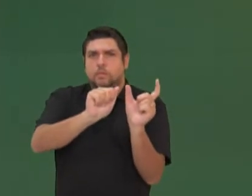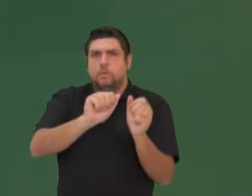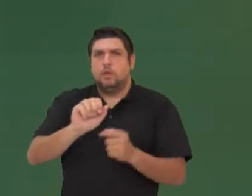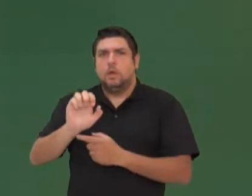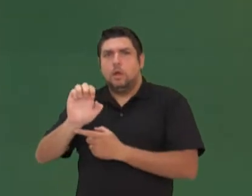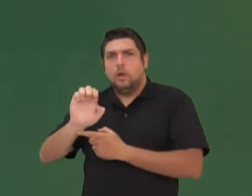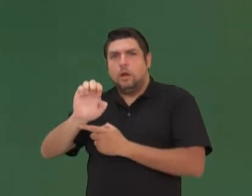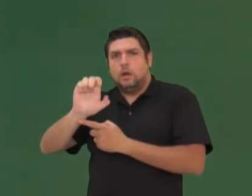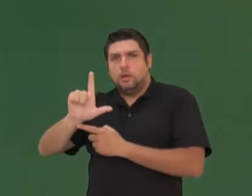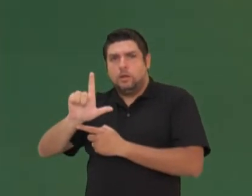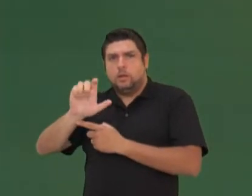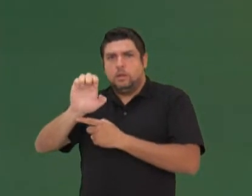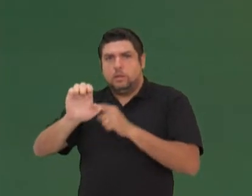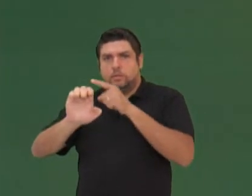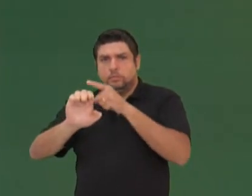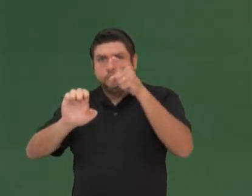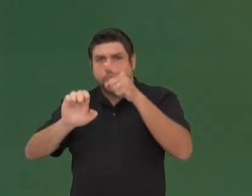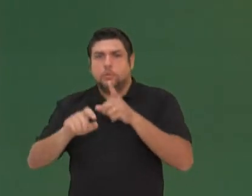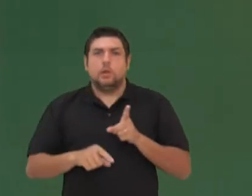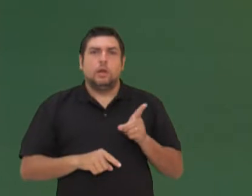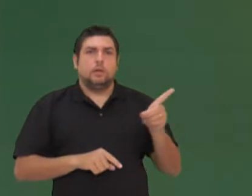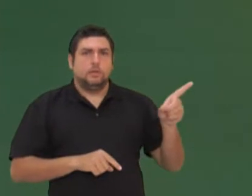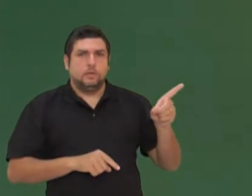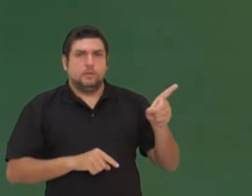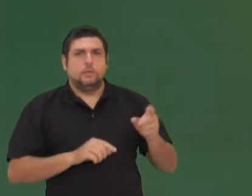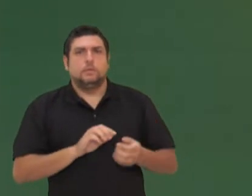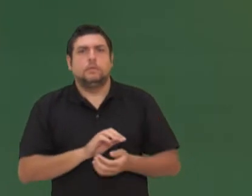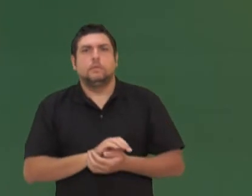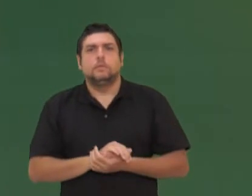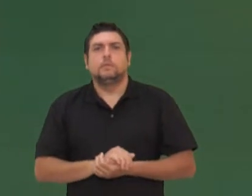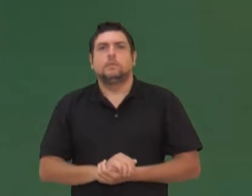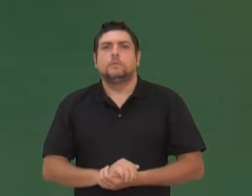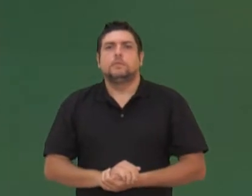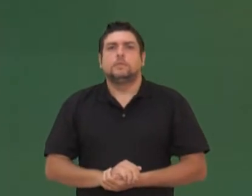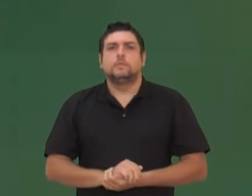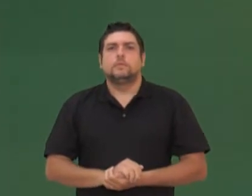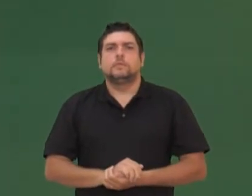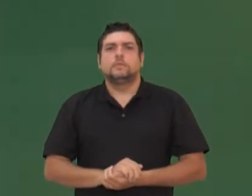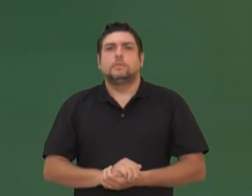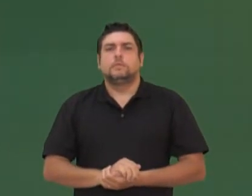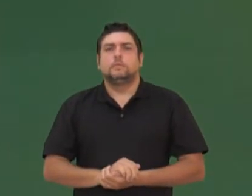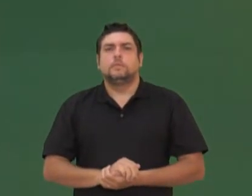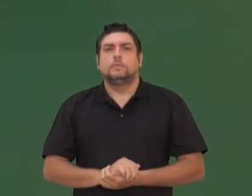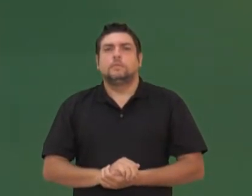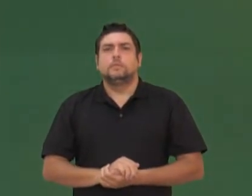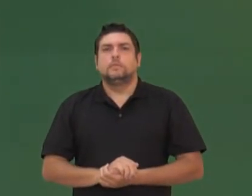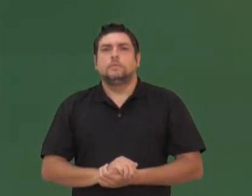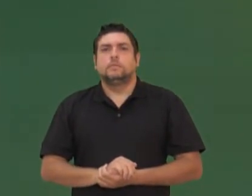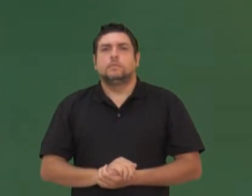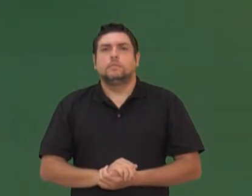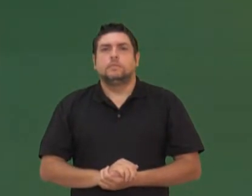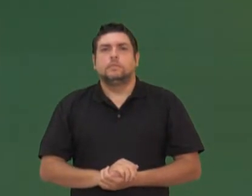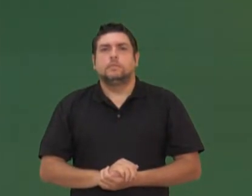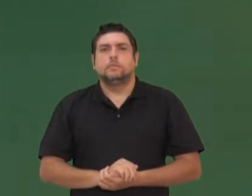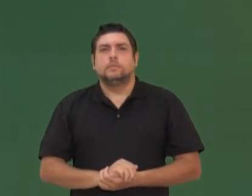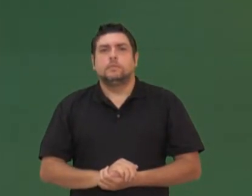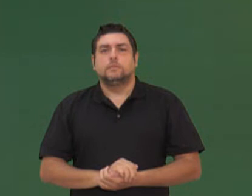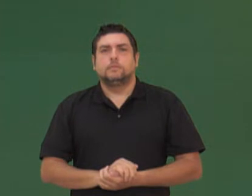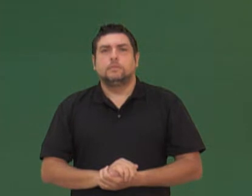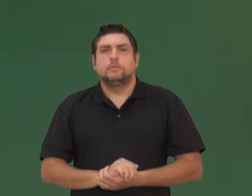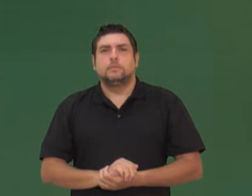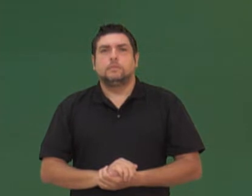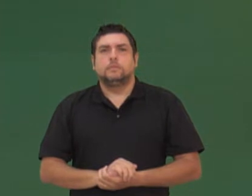O professor. Com a acentuação, deveríamos acentuá-la, não? Pronombre, ele. Ella e